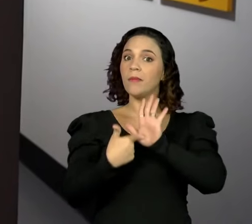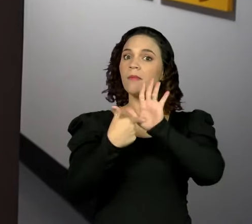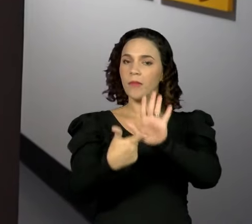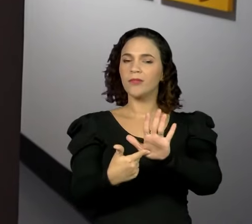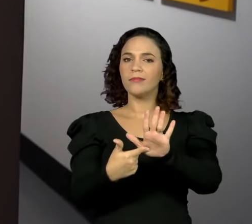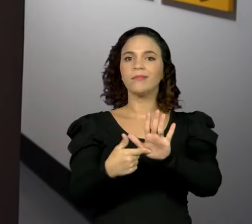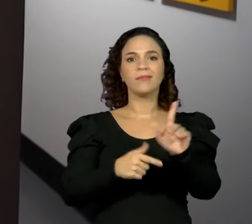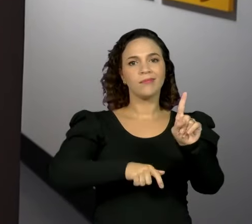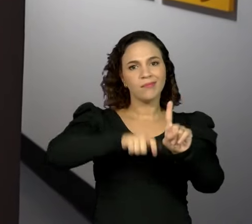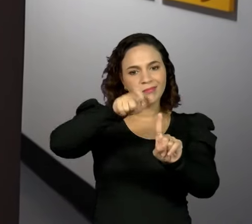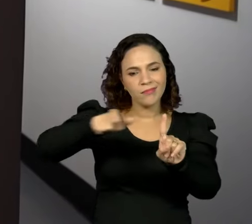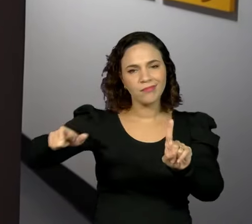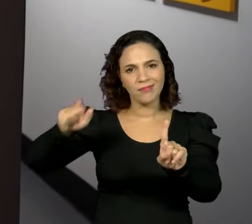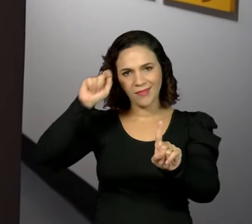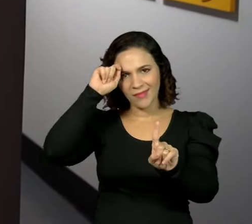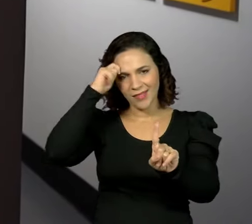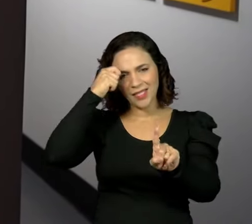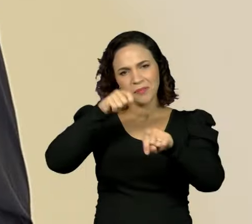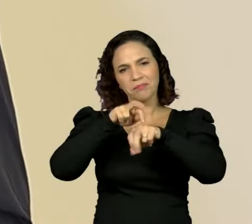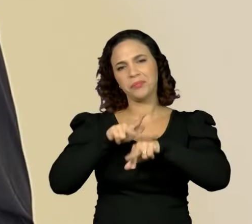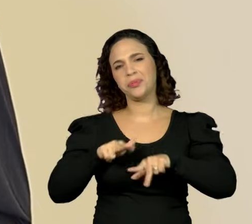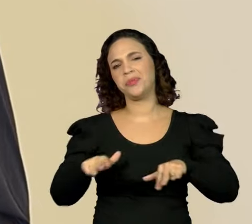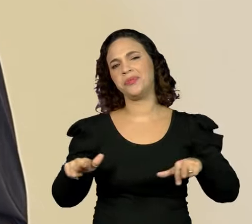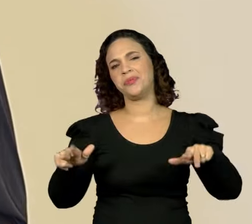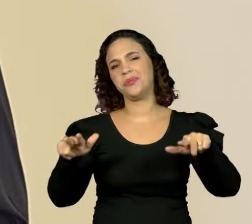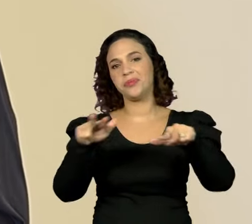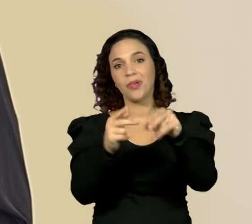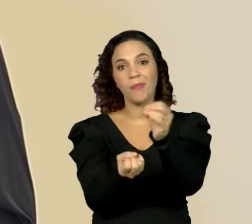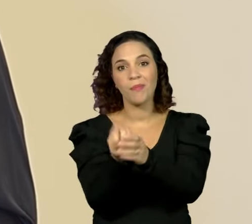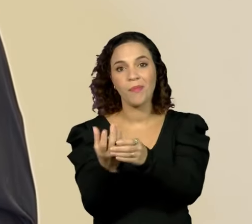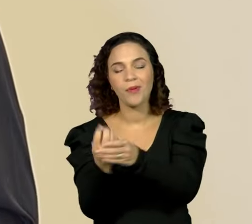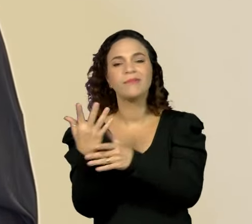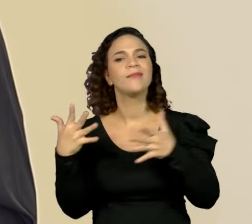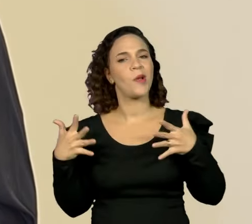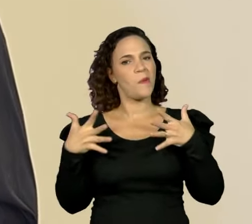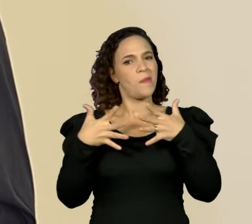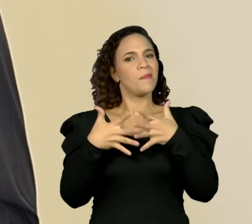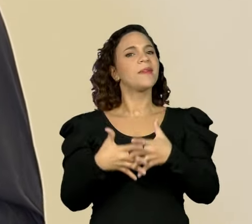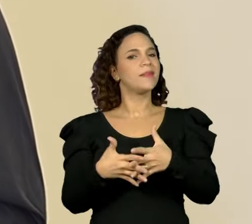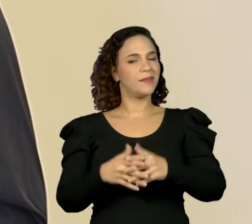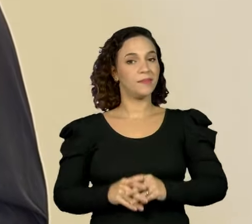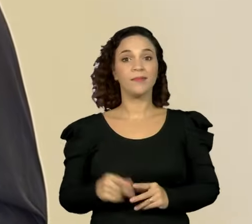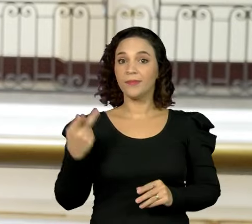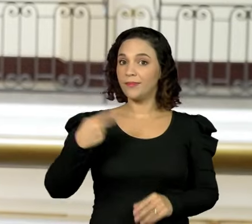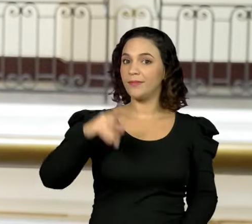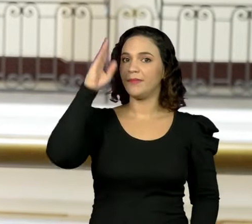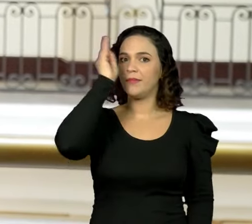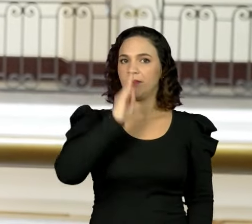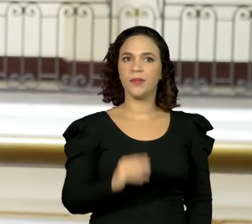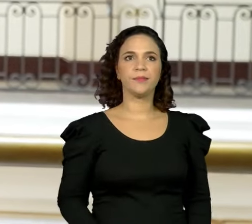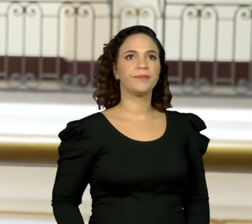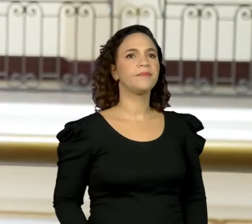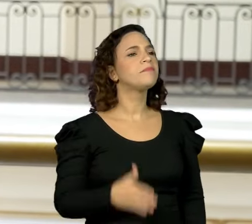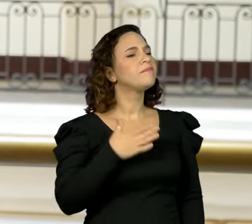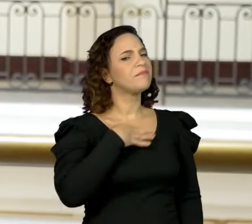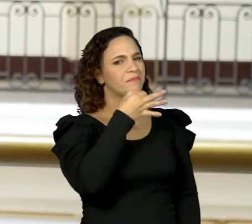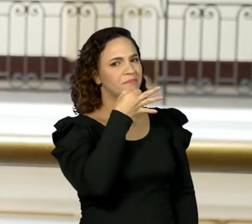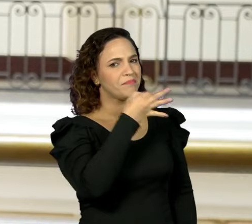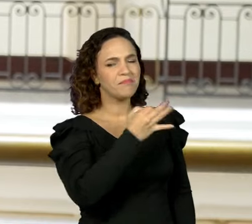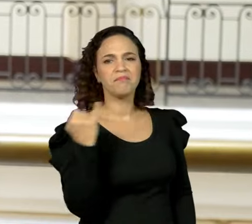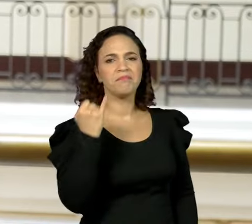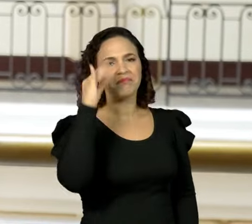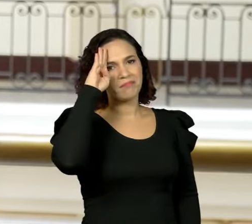plural, abrangente e complexa é essa produção de autoria negra aqui no Brasil. Eu acho que o mais